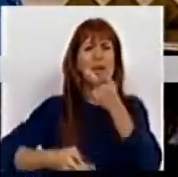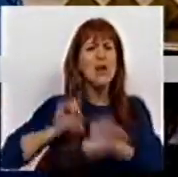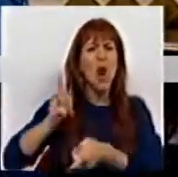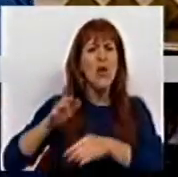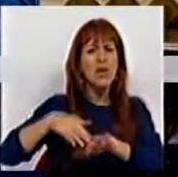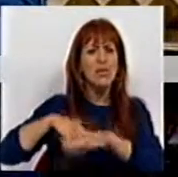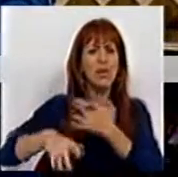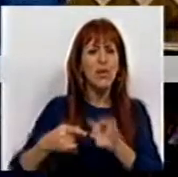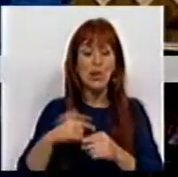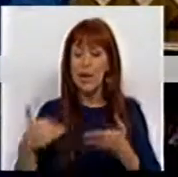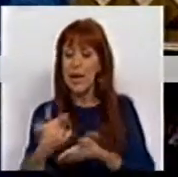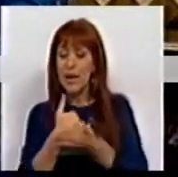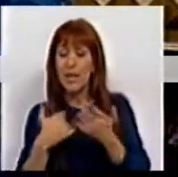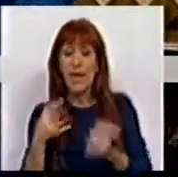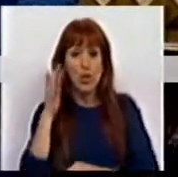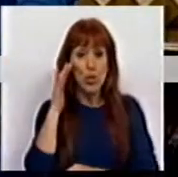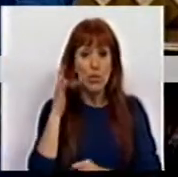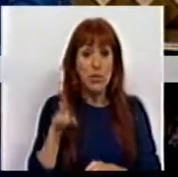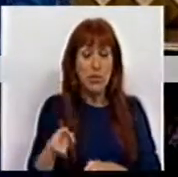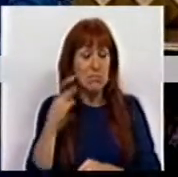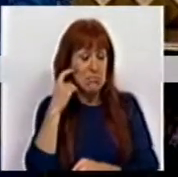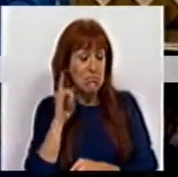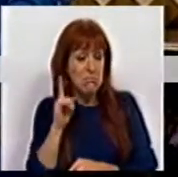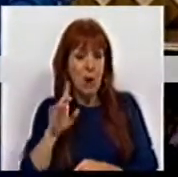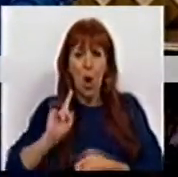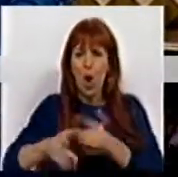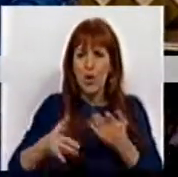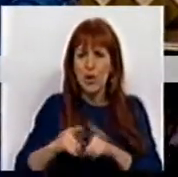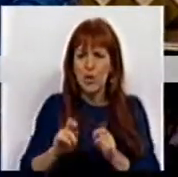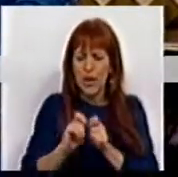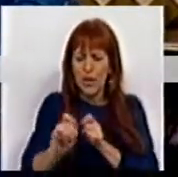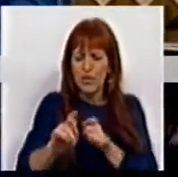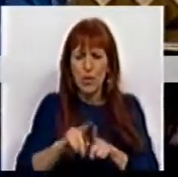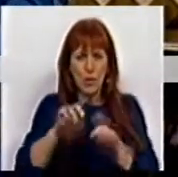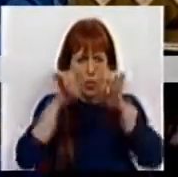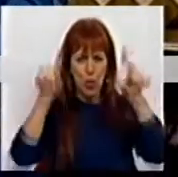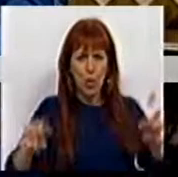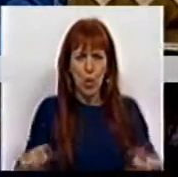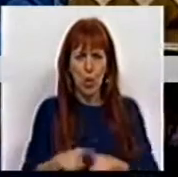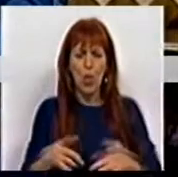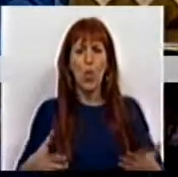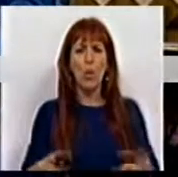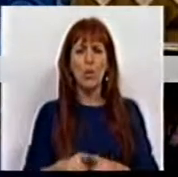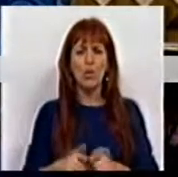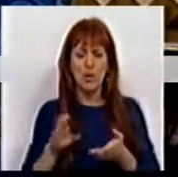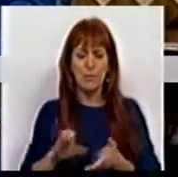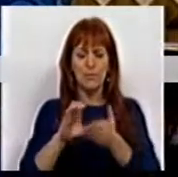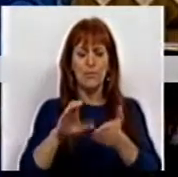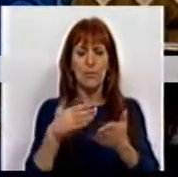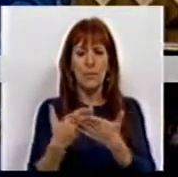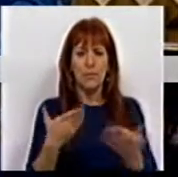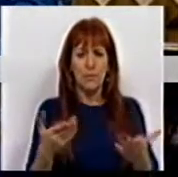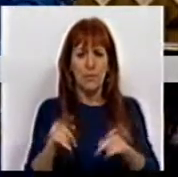avaliação é que foi feita e se estes dados e se estes números são tidos em conta naquilo que é a definição de um quadro de